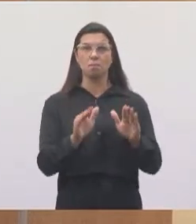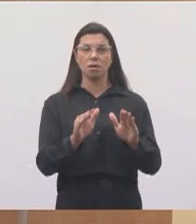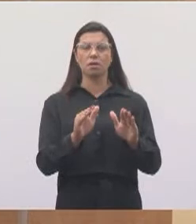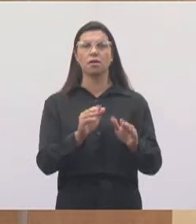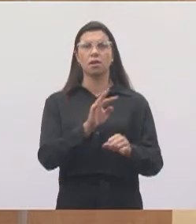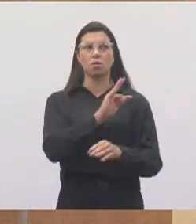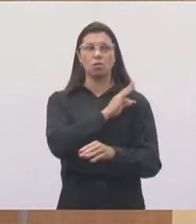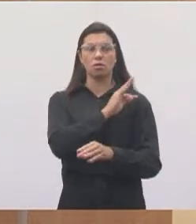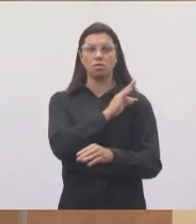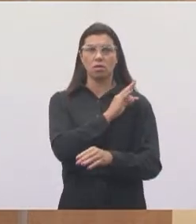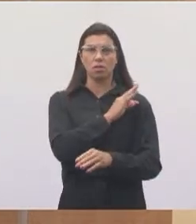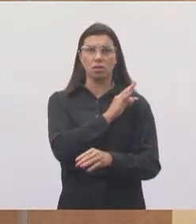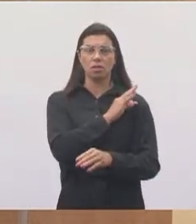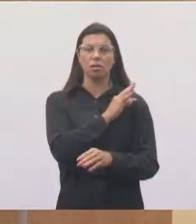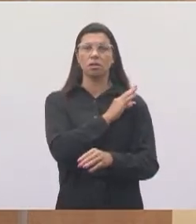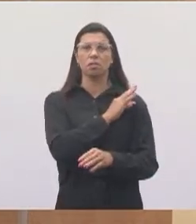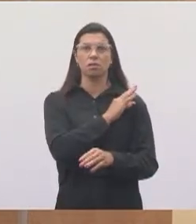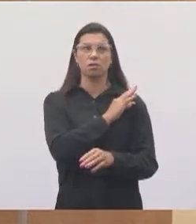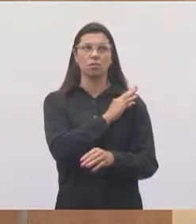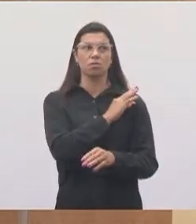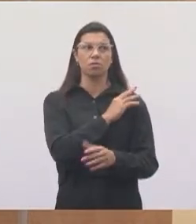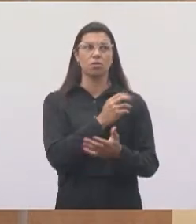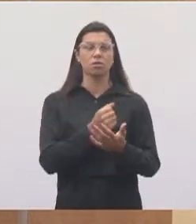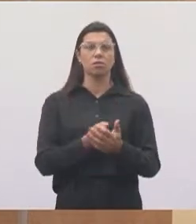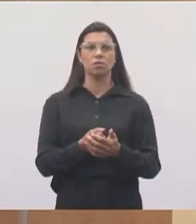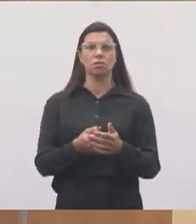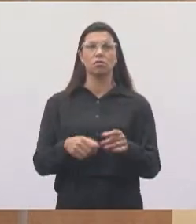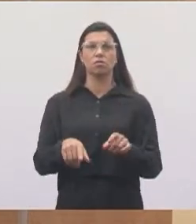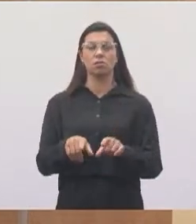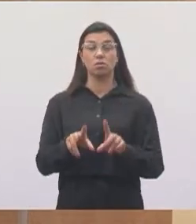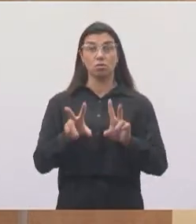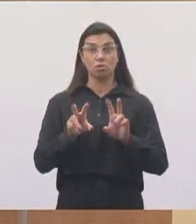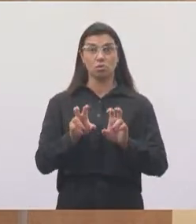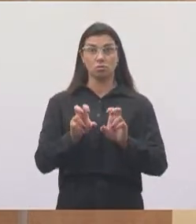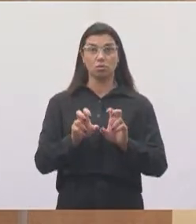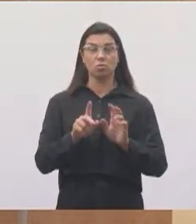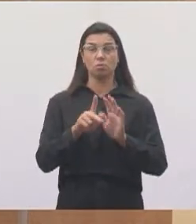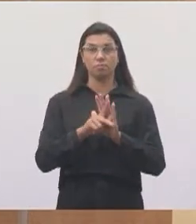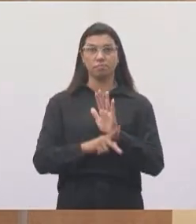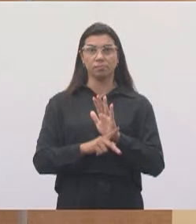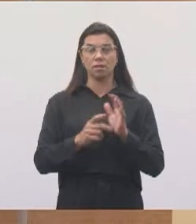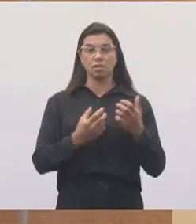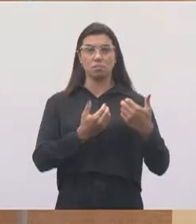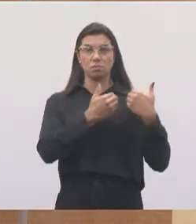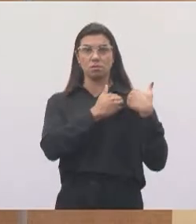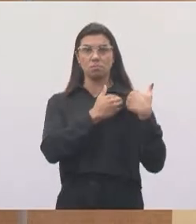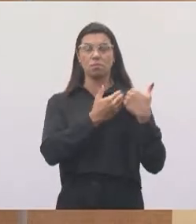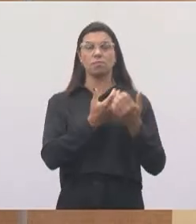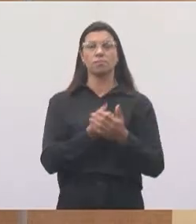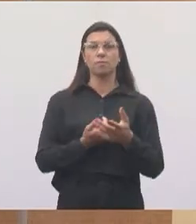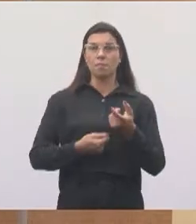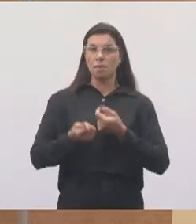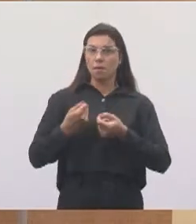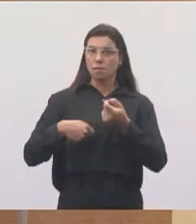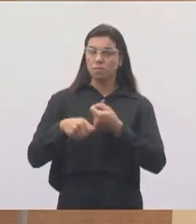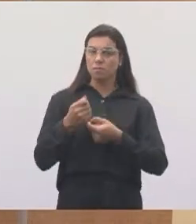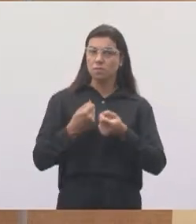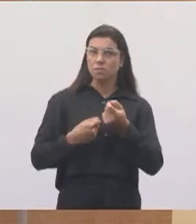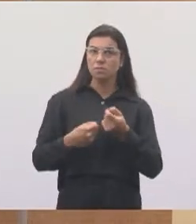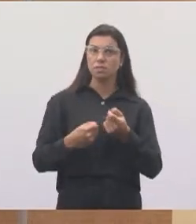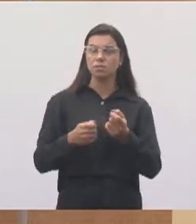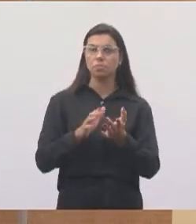técnico apurado na avaliação atuarial de responsabilidade da administração municipal